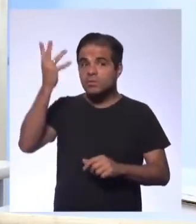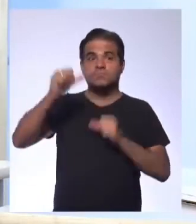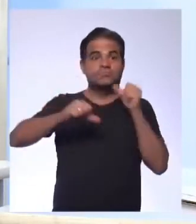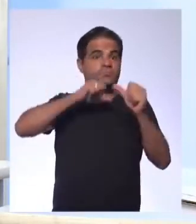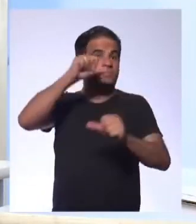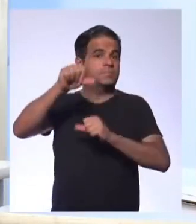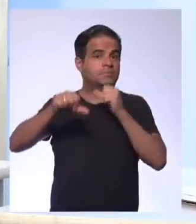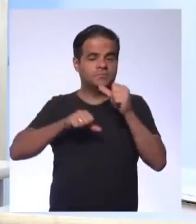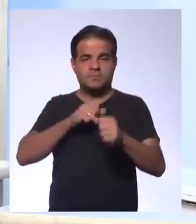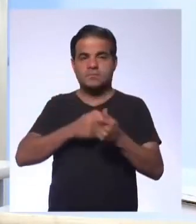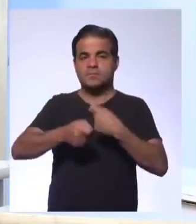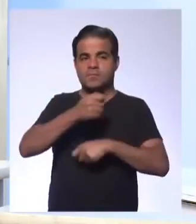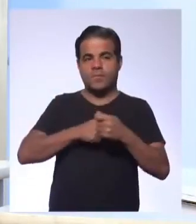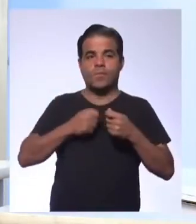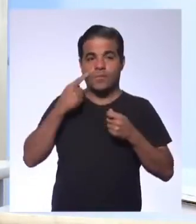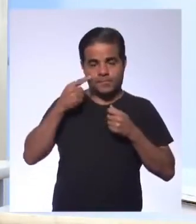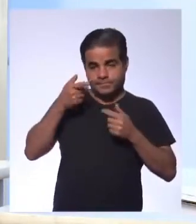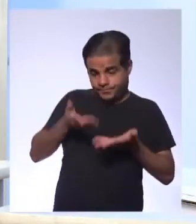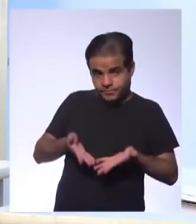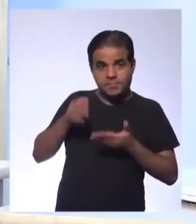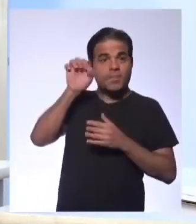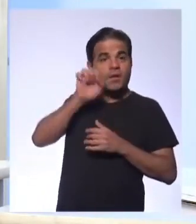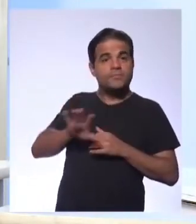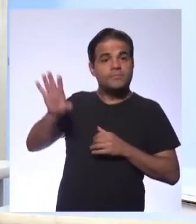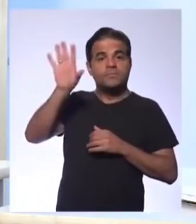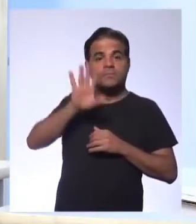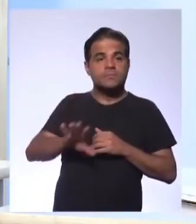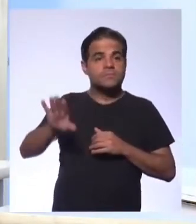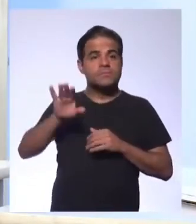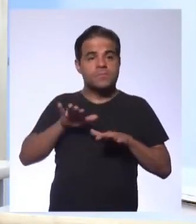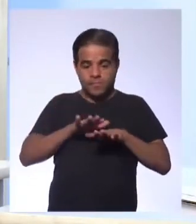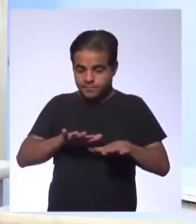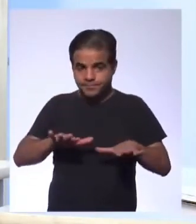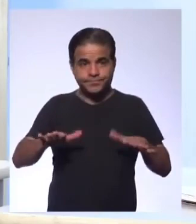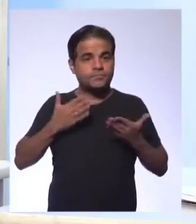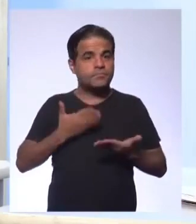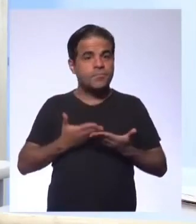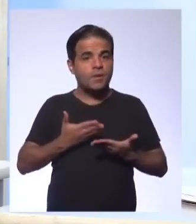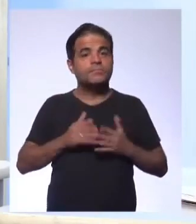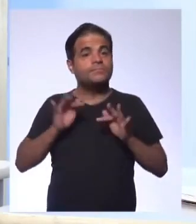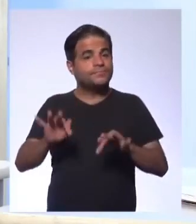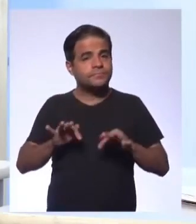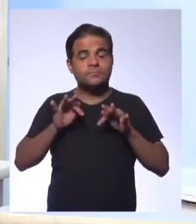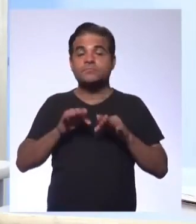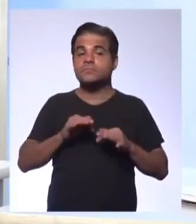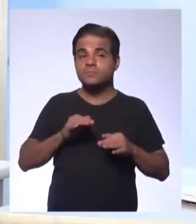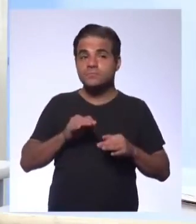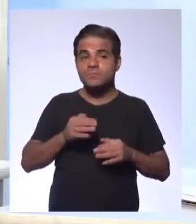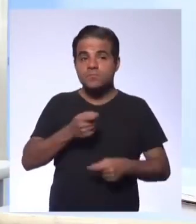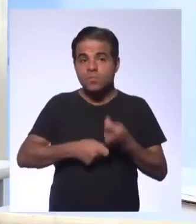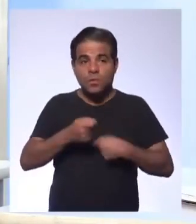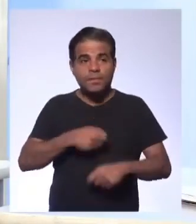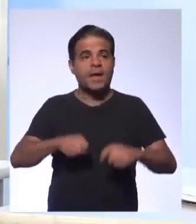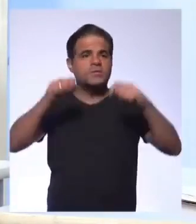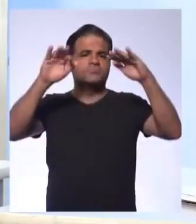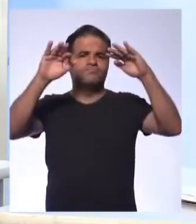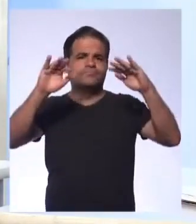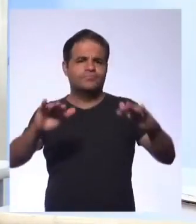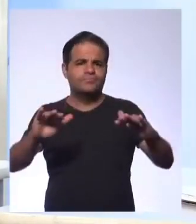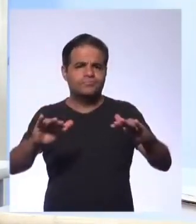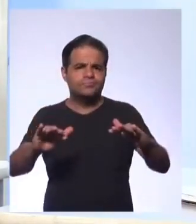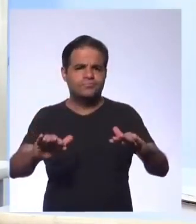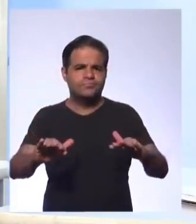ó. Aqui, na Europa Ocidental, onde a gente está estudando o feudalismo, o comércio vai dar uma